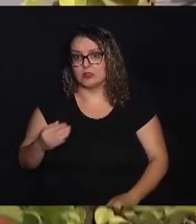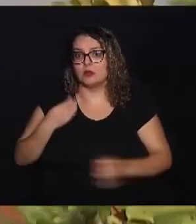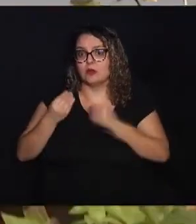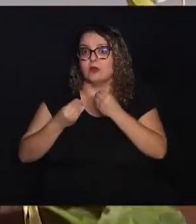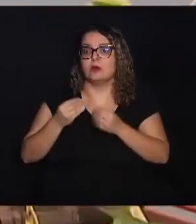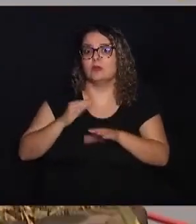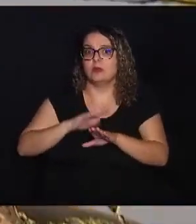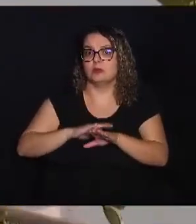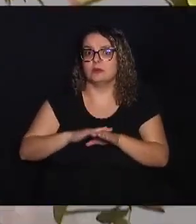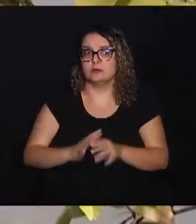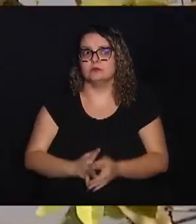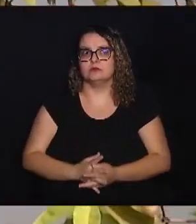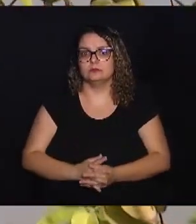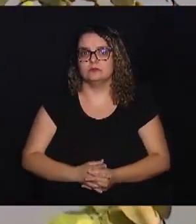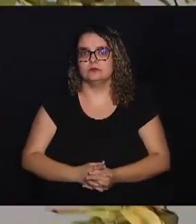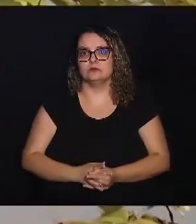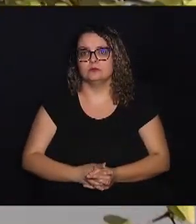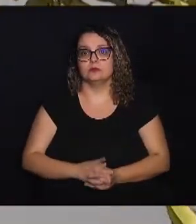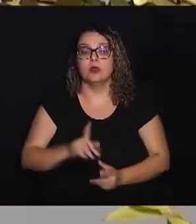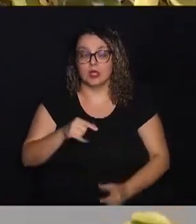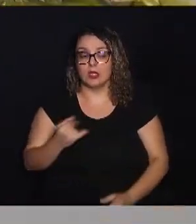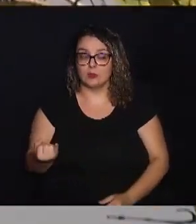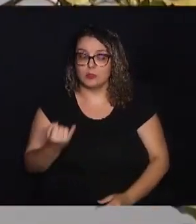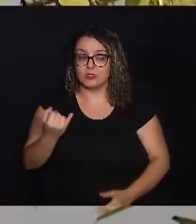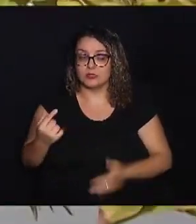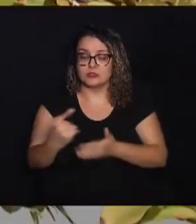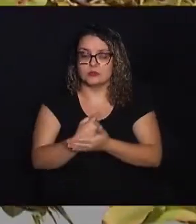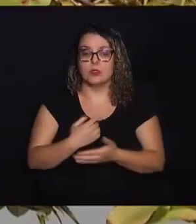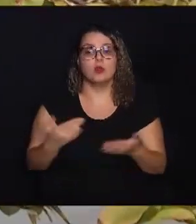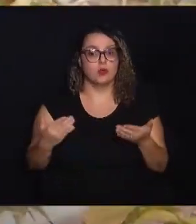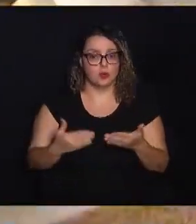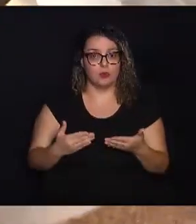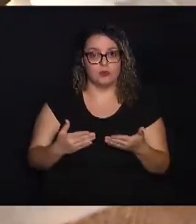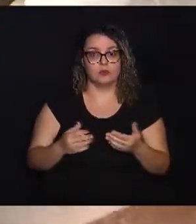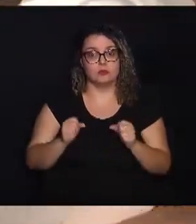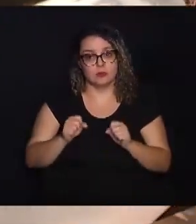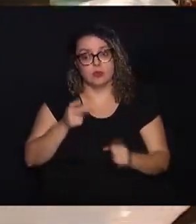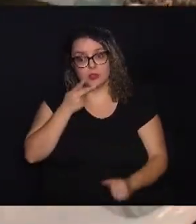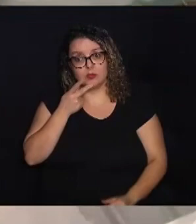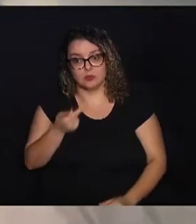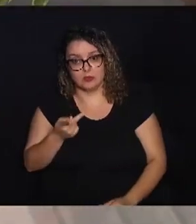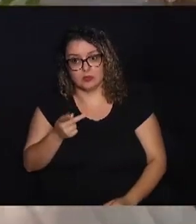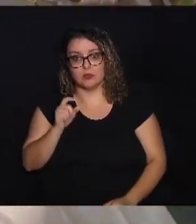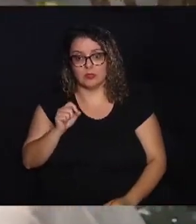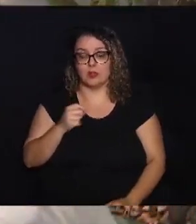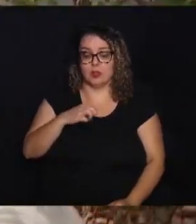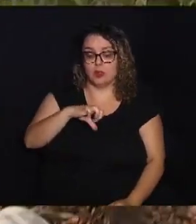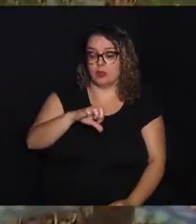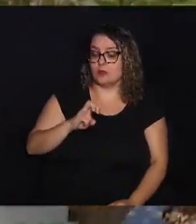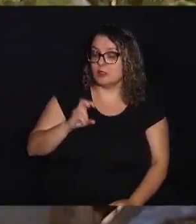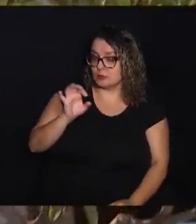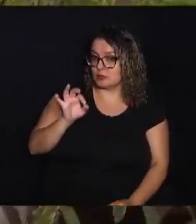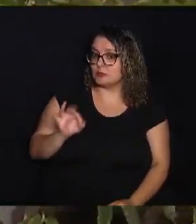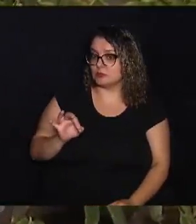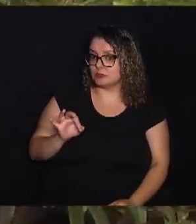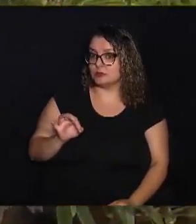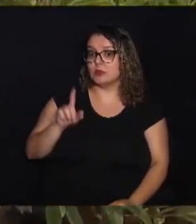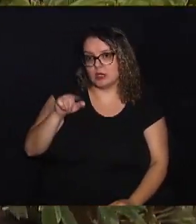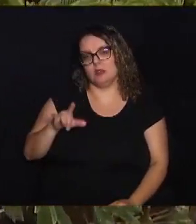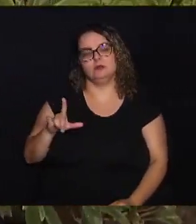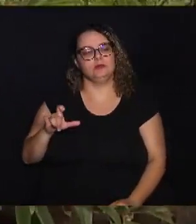isso? Bem interessante essa pergunta. Hoje eu posso começar respondendo assim: 95% dos meus clientes vêm pelo Instagram.